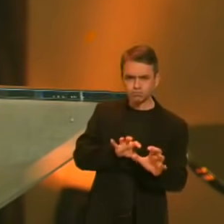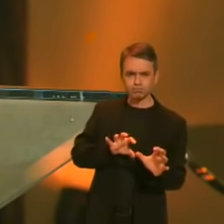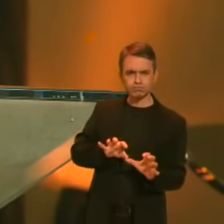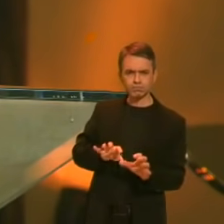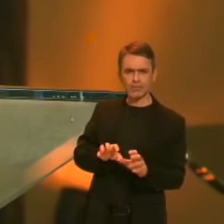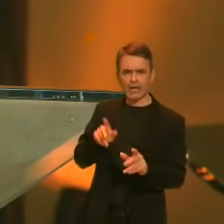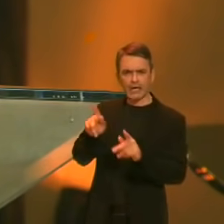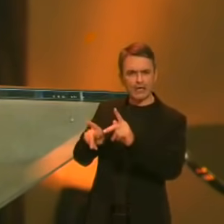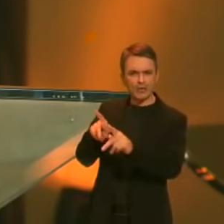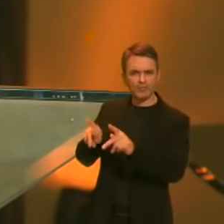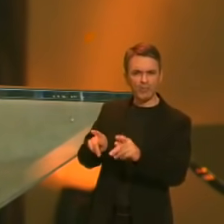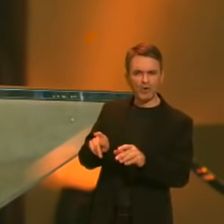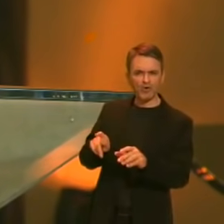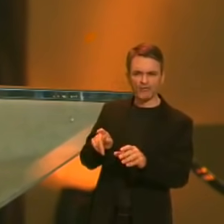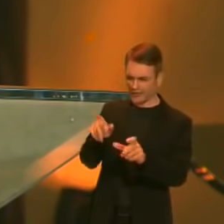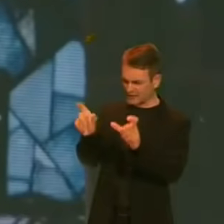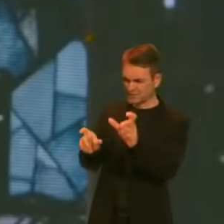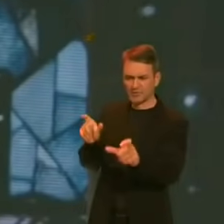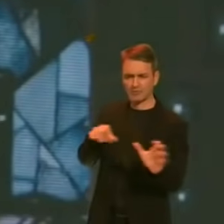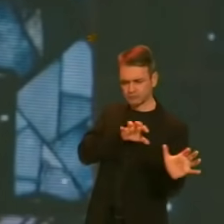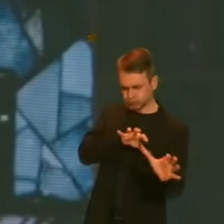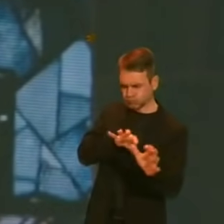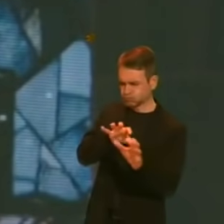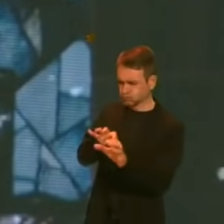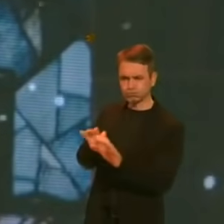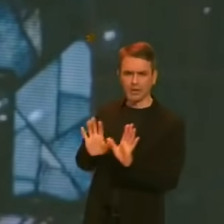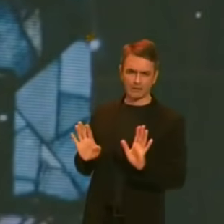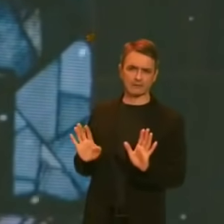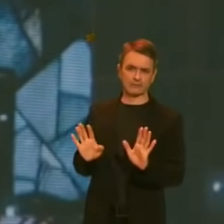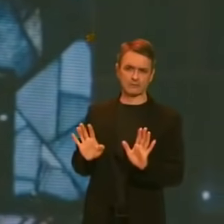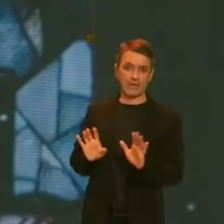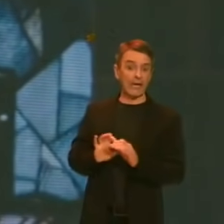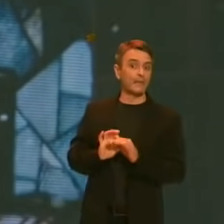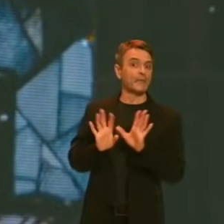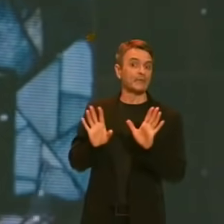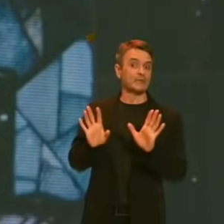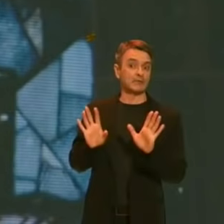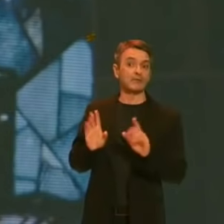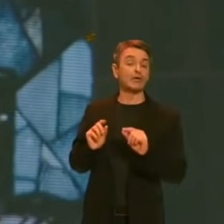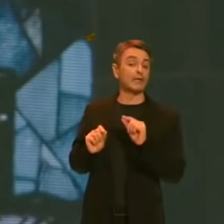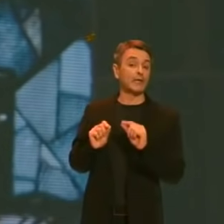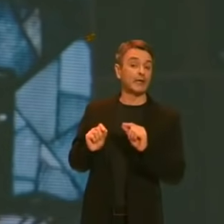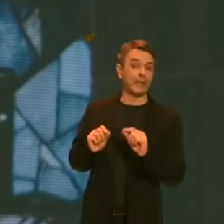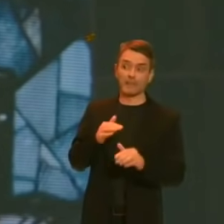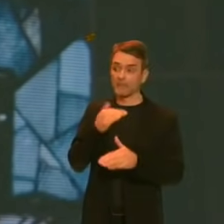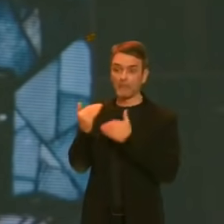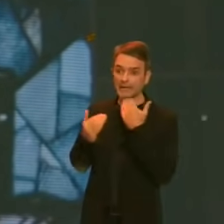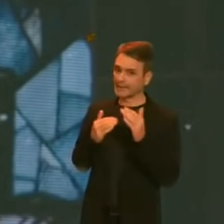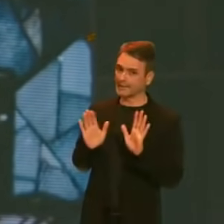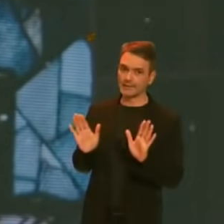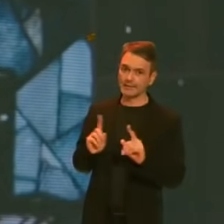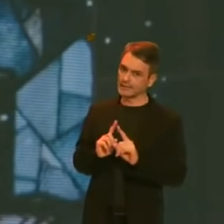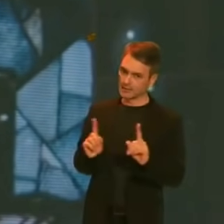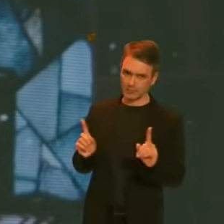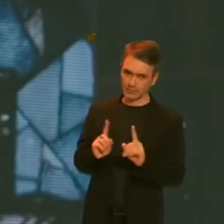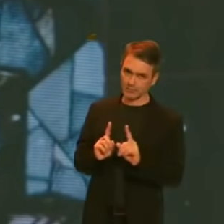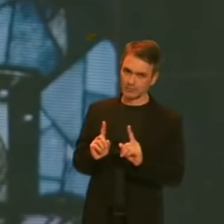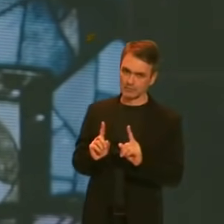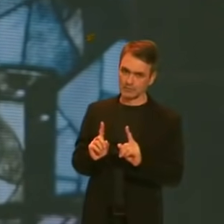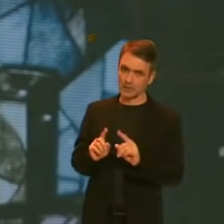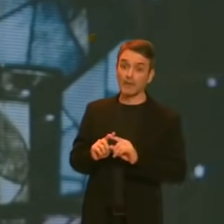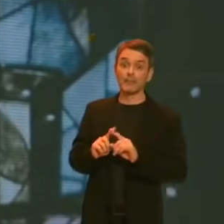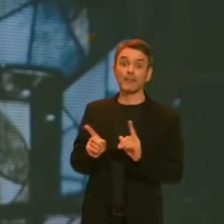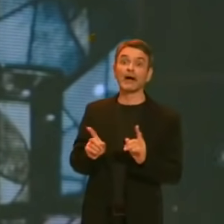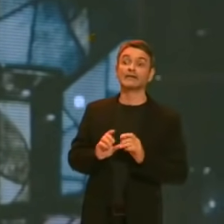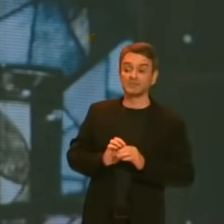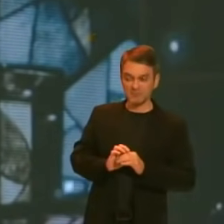terra, ainda que eles não tenham permissão de gerar uma matança geral, mas